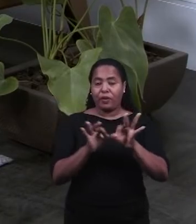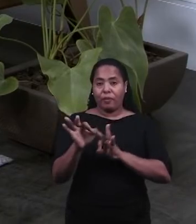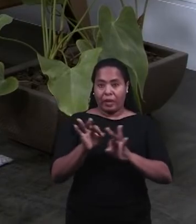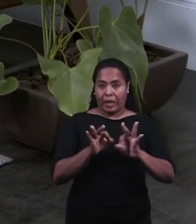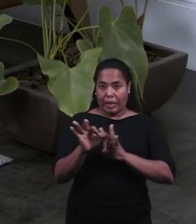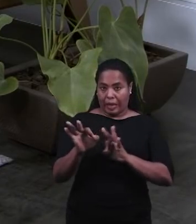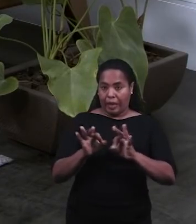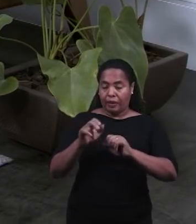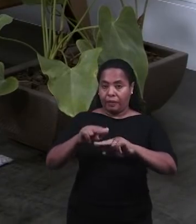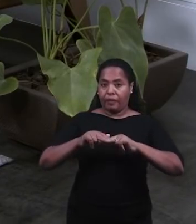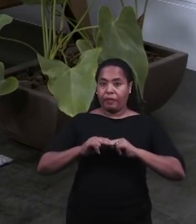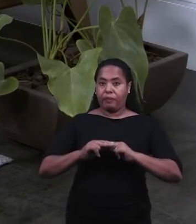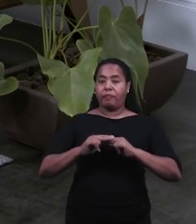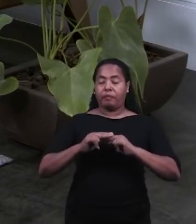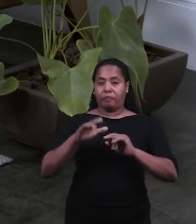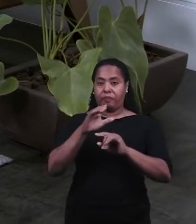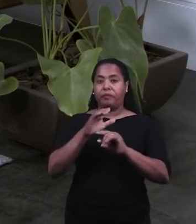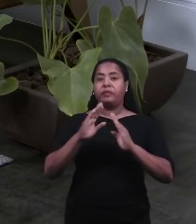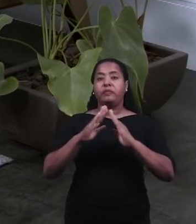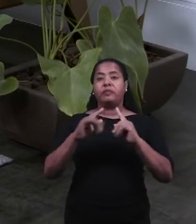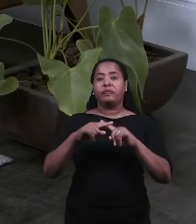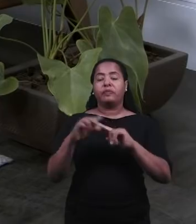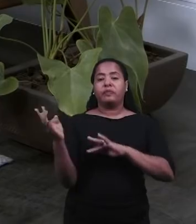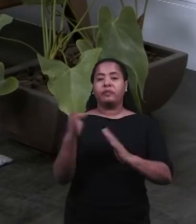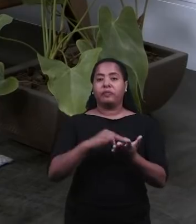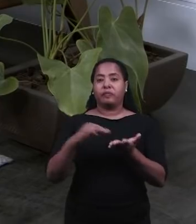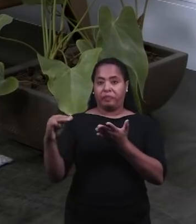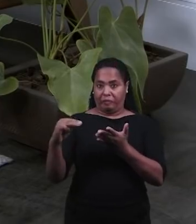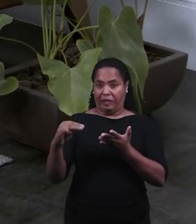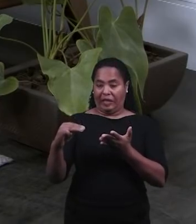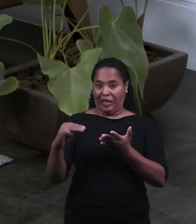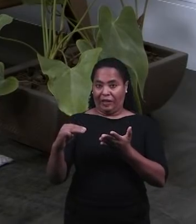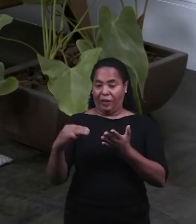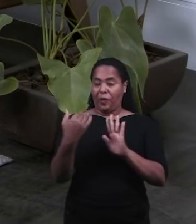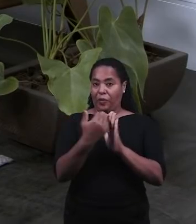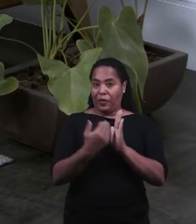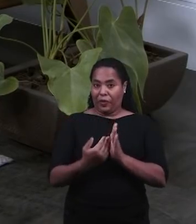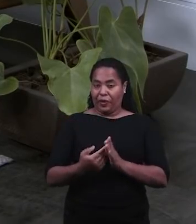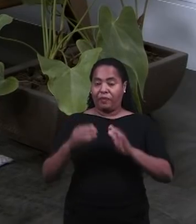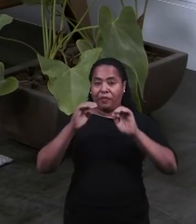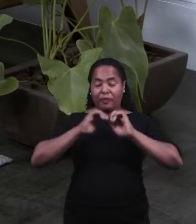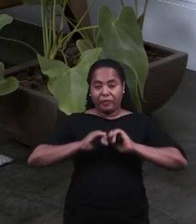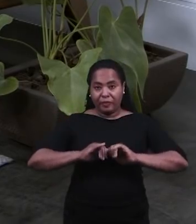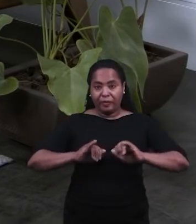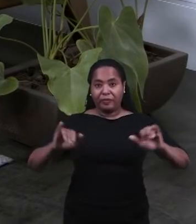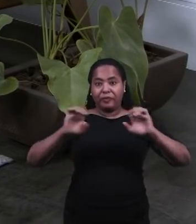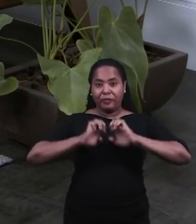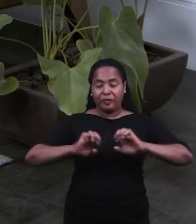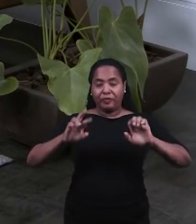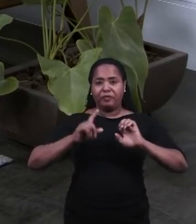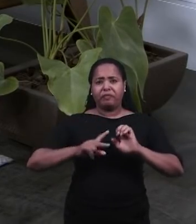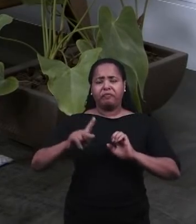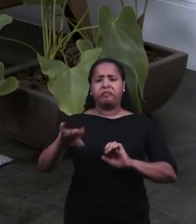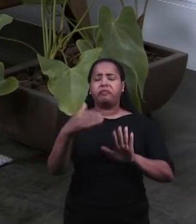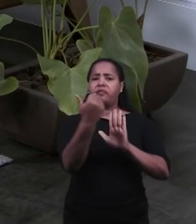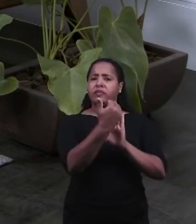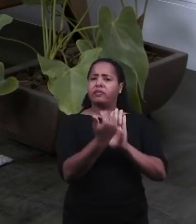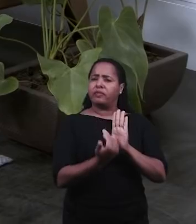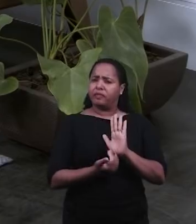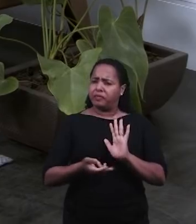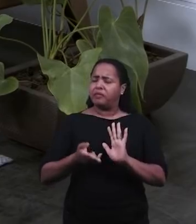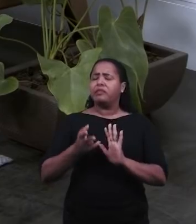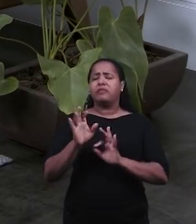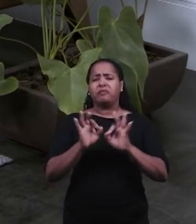Cristã Maranata, o programa Anunciando o Evangelho Eterno. Esta produção que é feita, e a gente sempre lembra